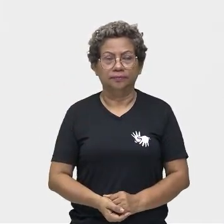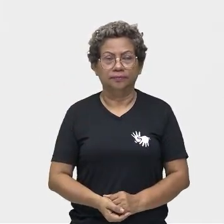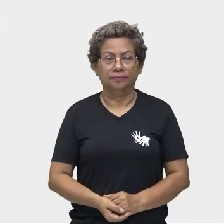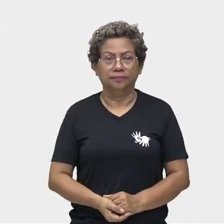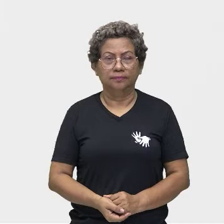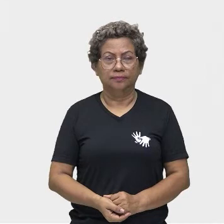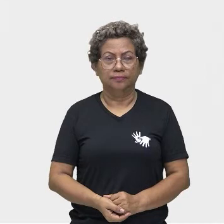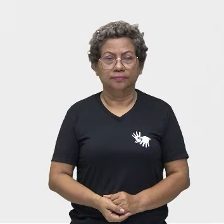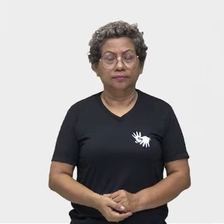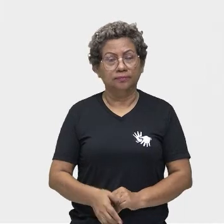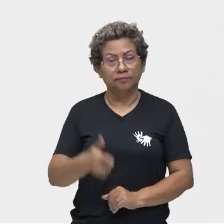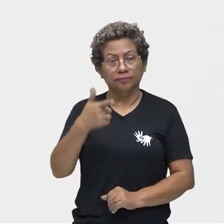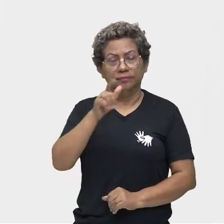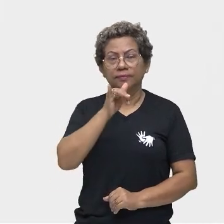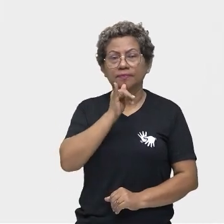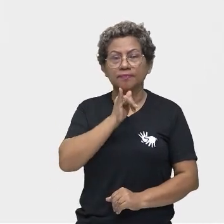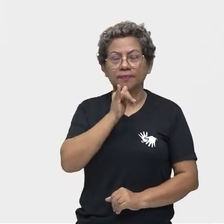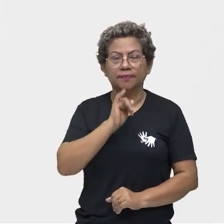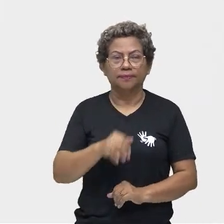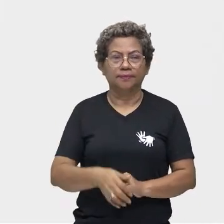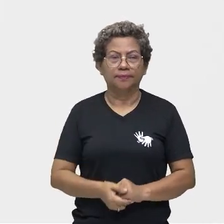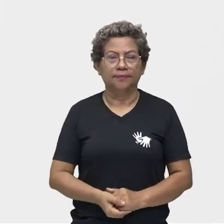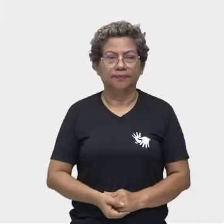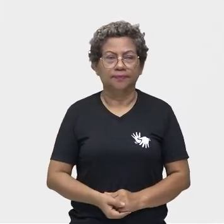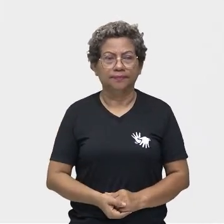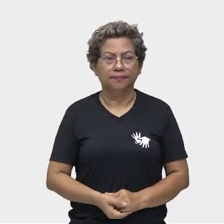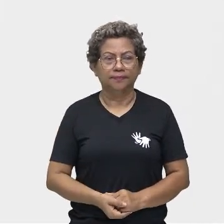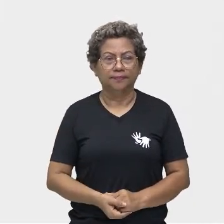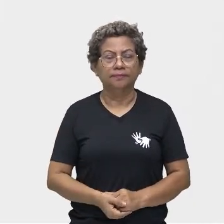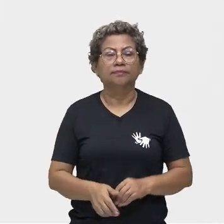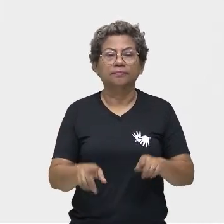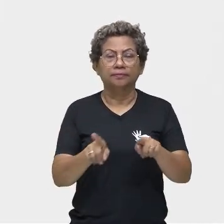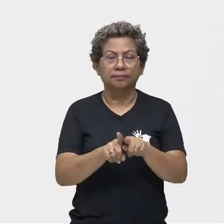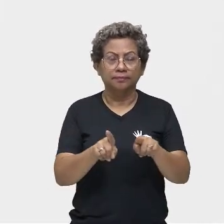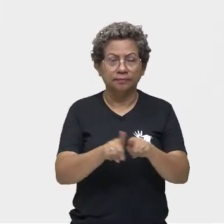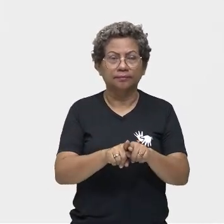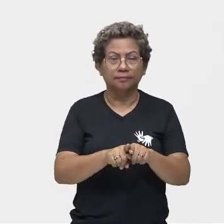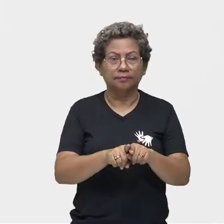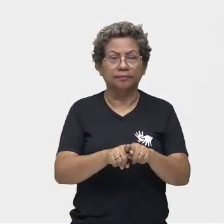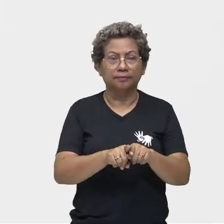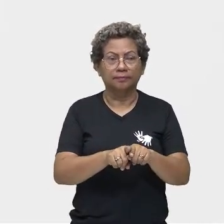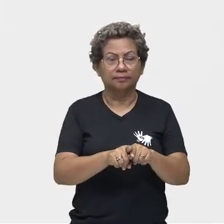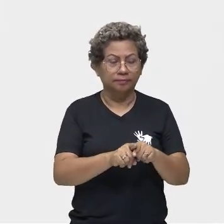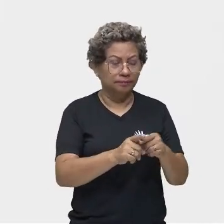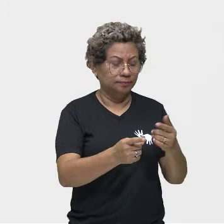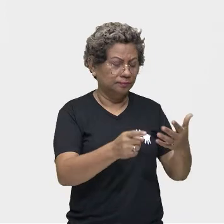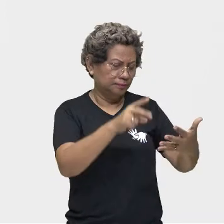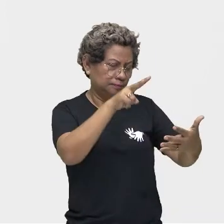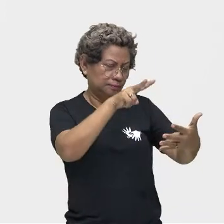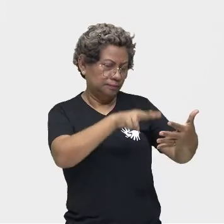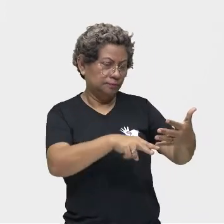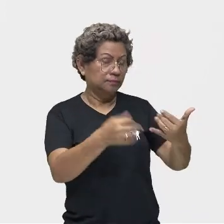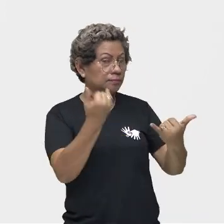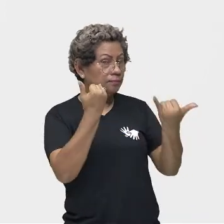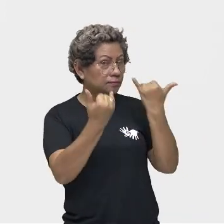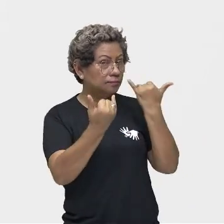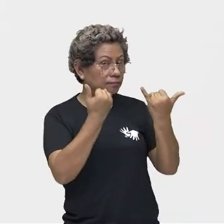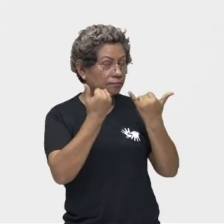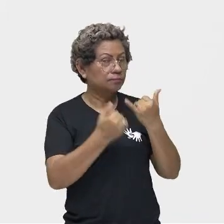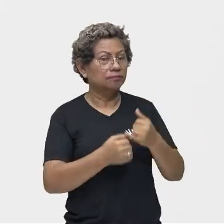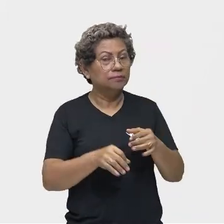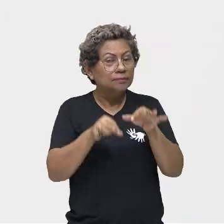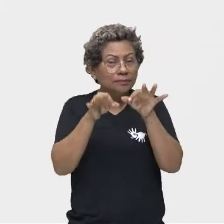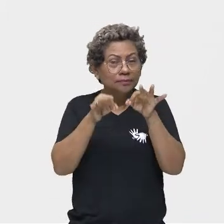Vamos para o nosso próximo exemplo, que também pede para que a gente calcule aí a nossa